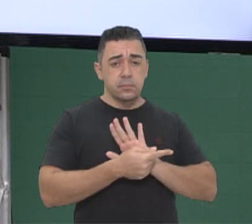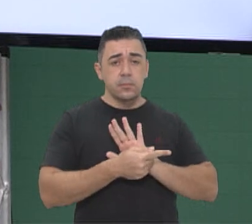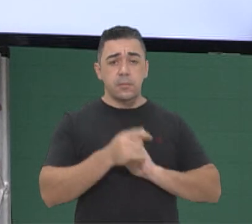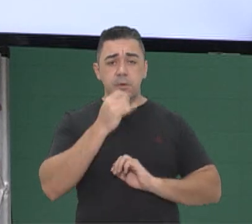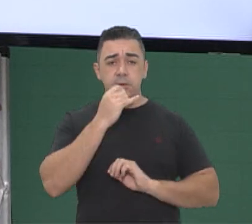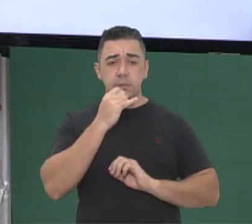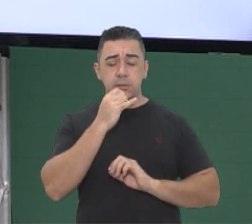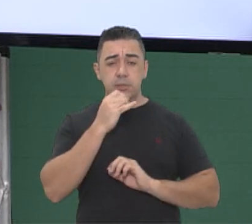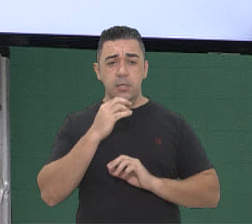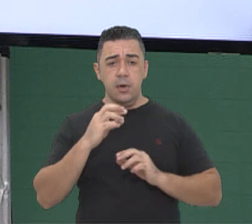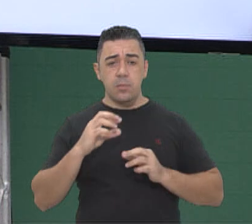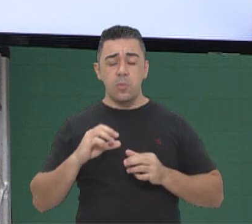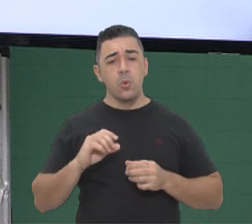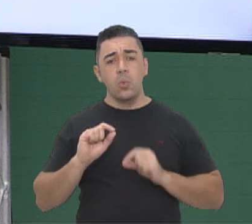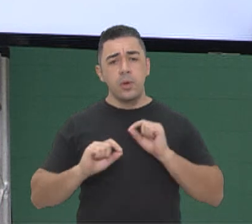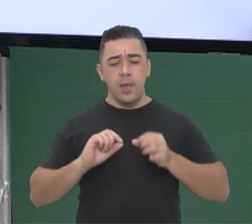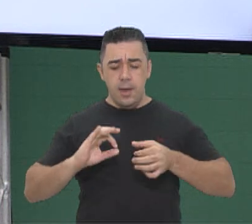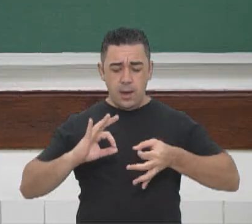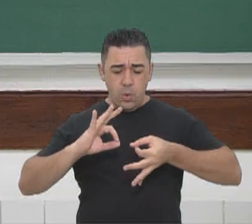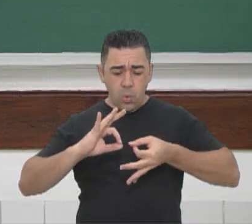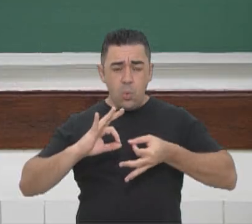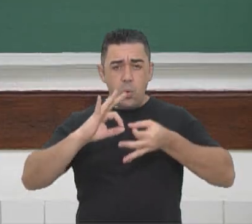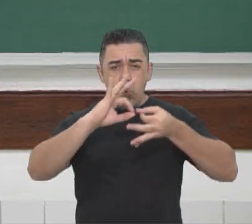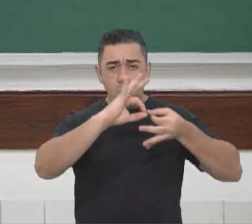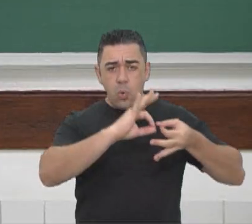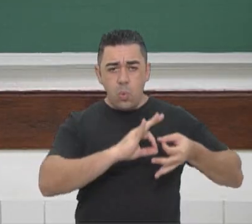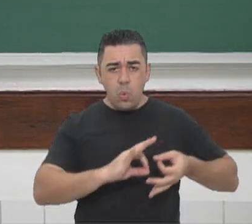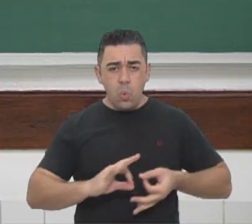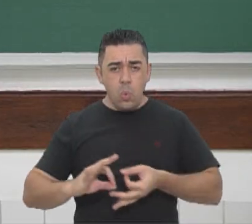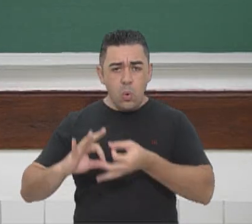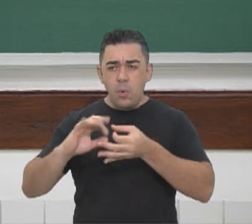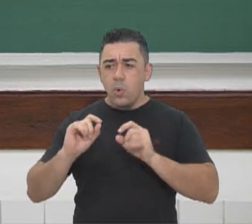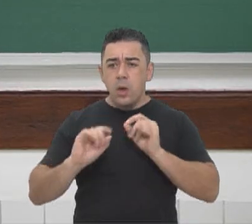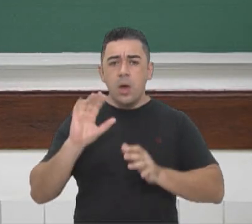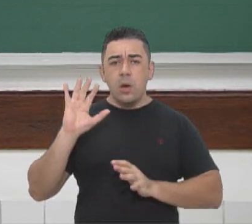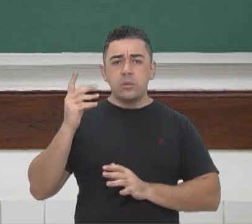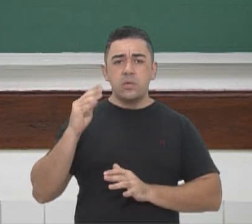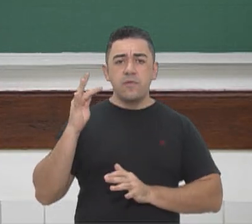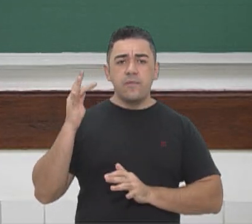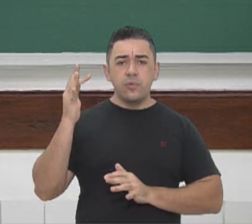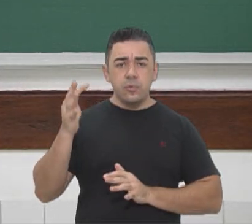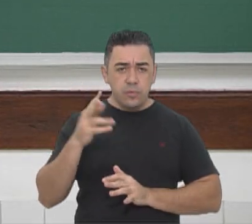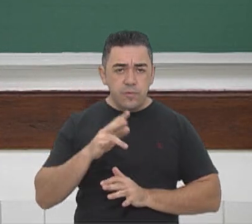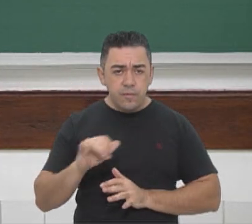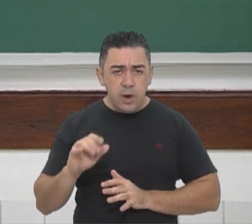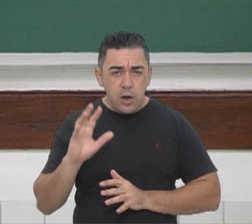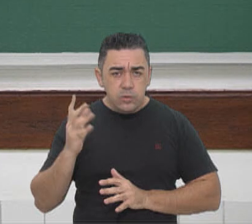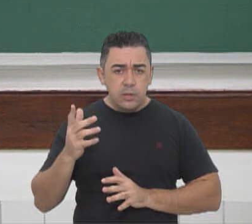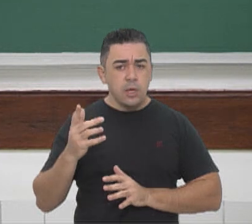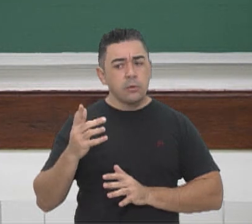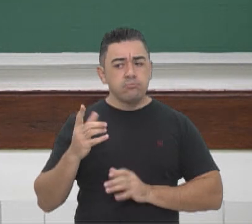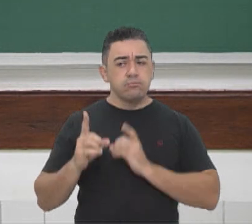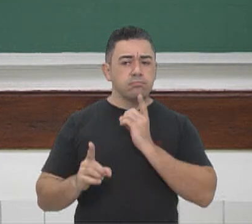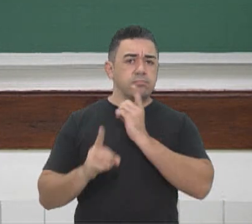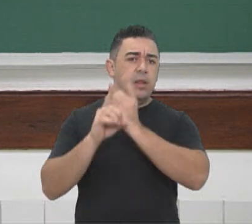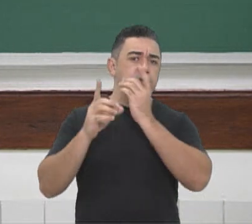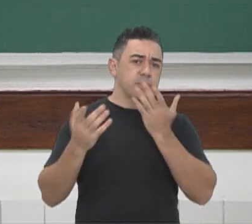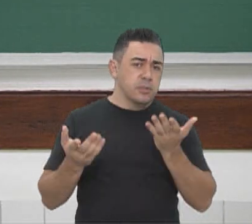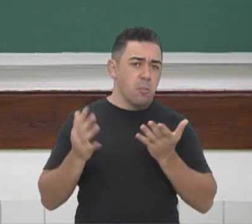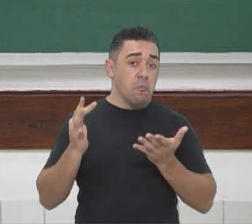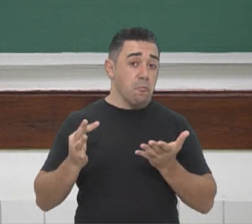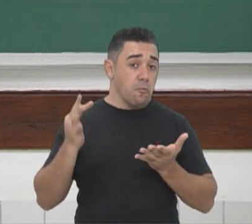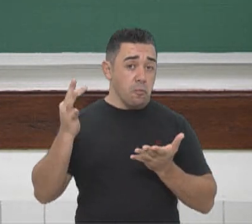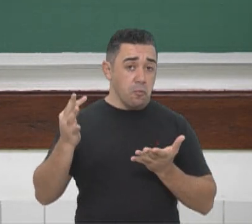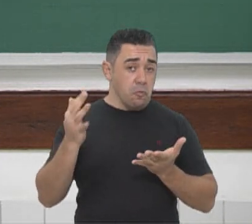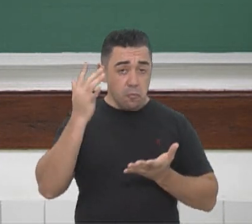horóscopo. Alguém que vai prever o futuro, alguém que vai falar do que pode ocorrer. Nós fazemos a previsão das atividades